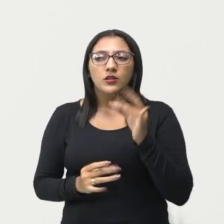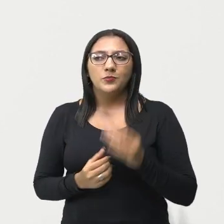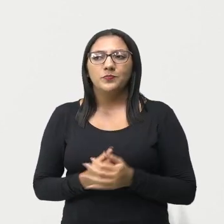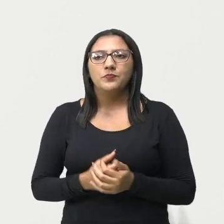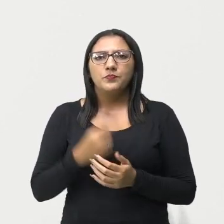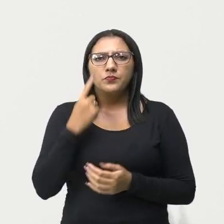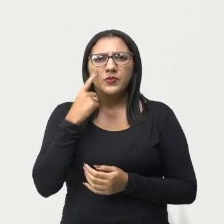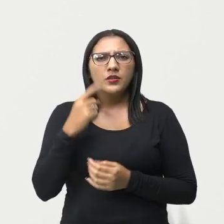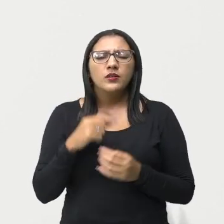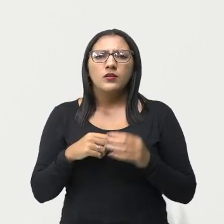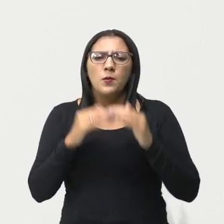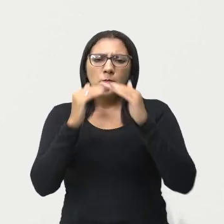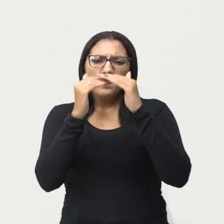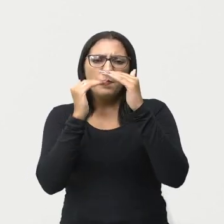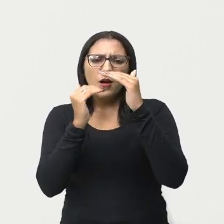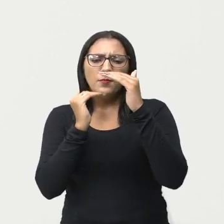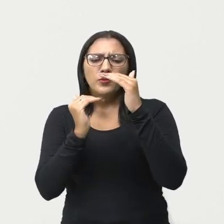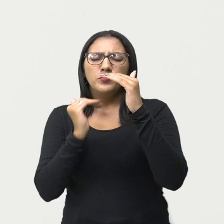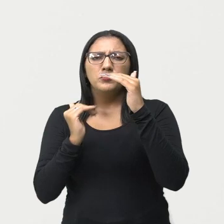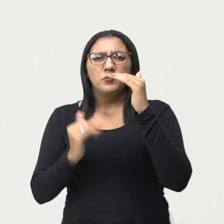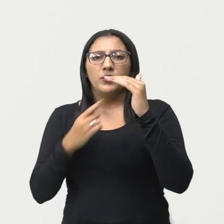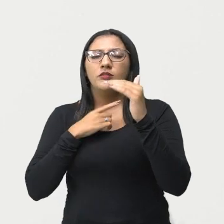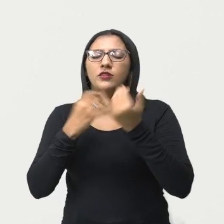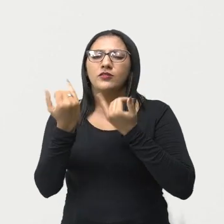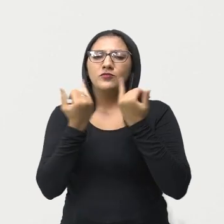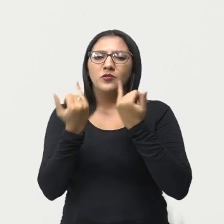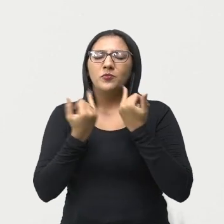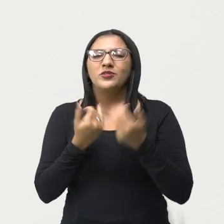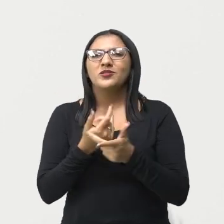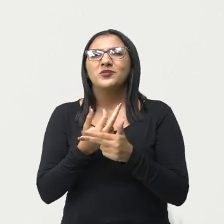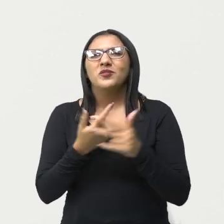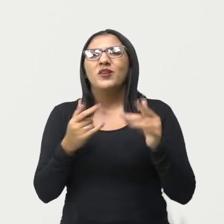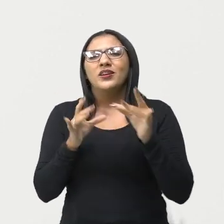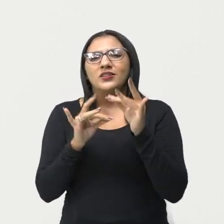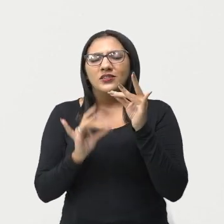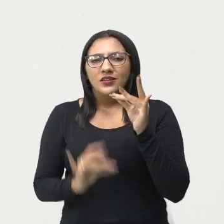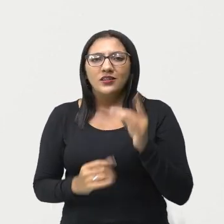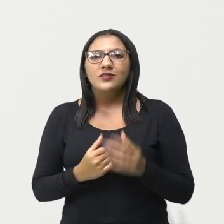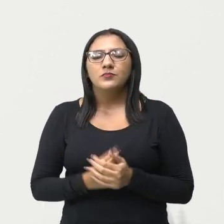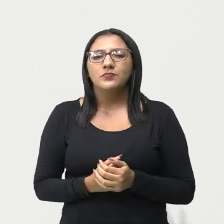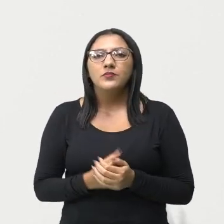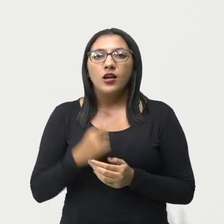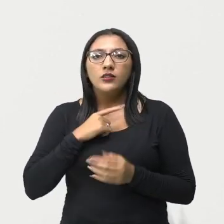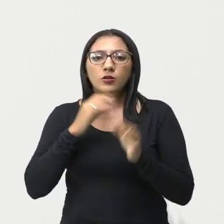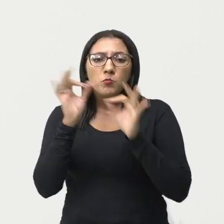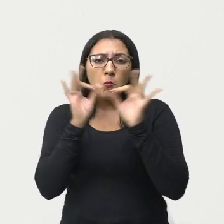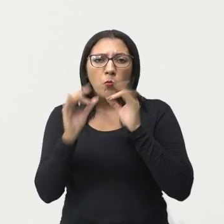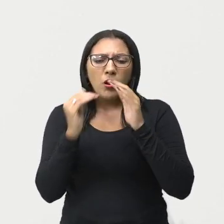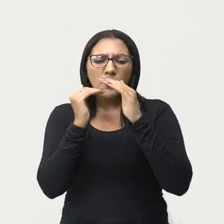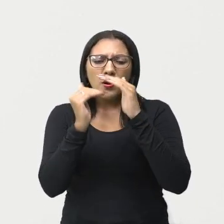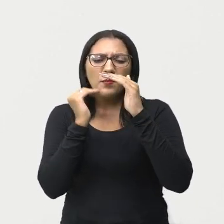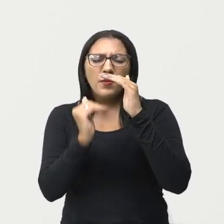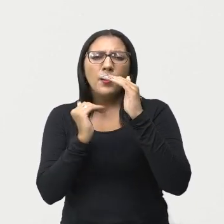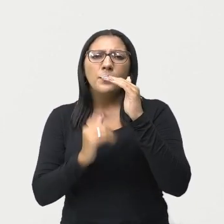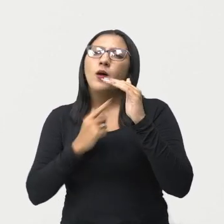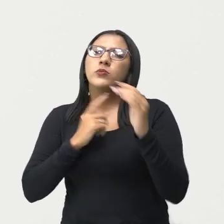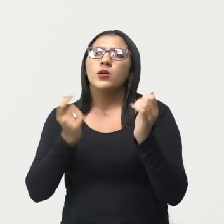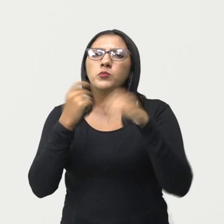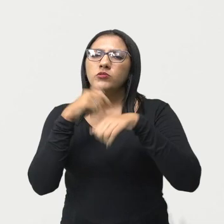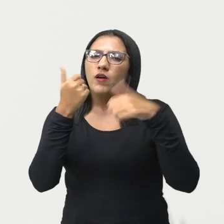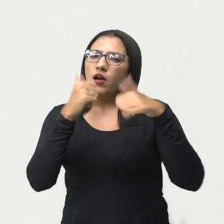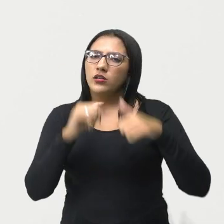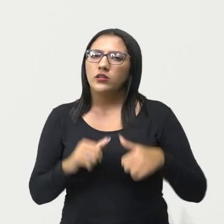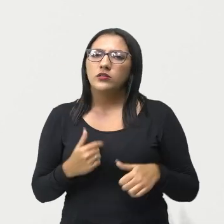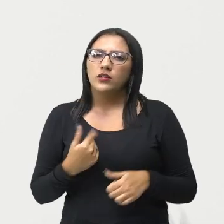parágrafo a gente terá um leque de informações secundárias. Então, nós separamos cada uma delas aqui para que a gente possa analisar.